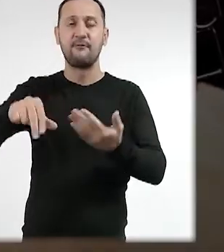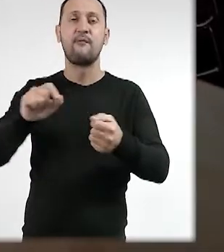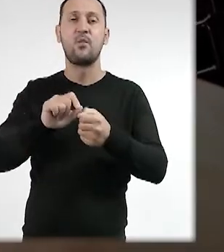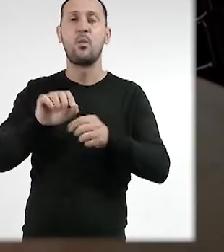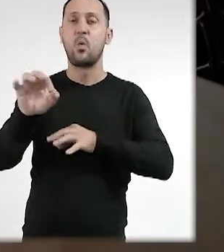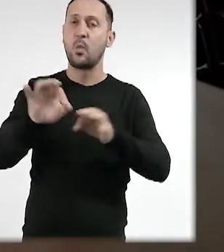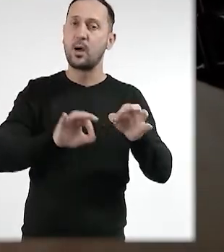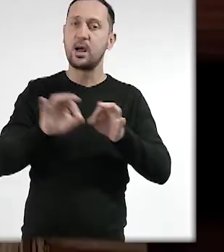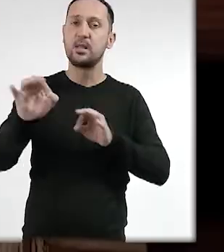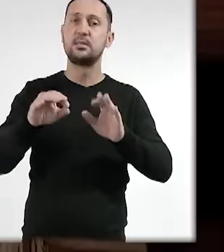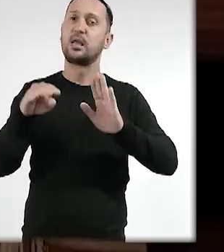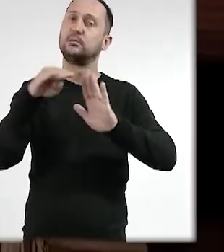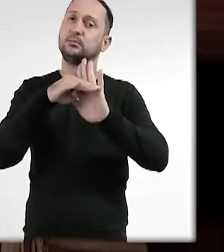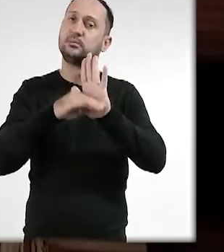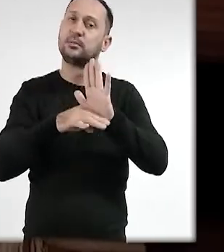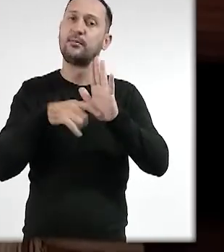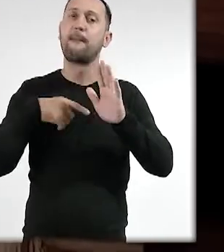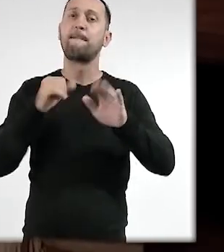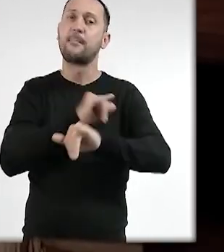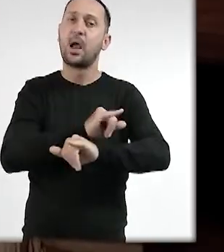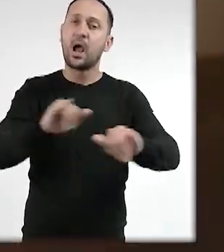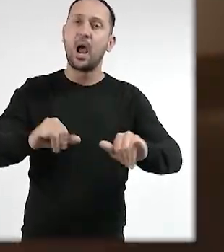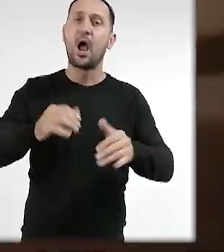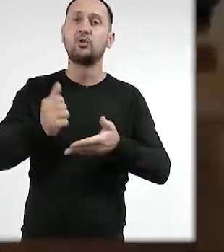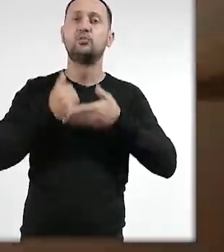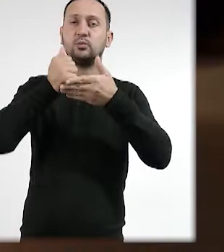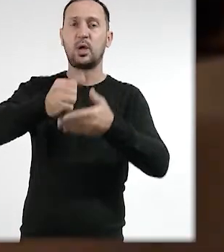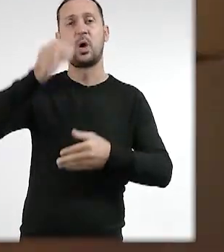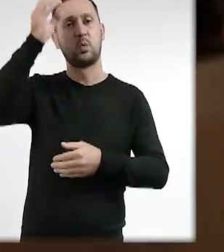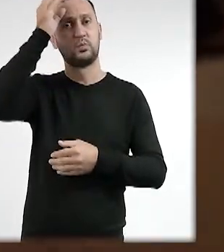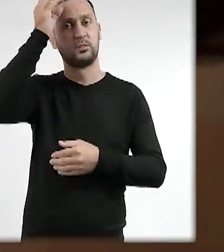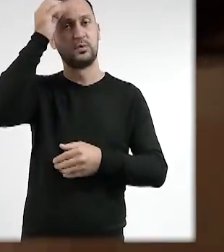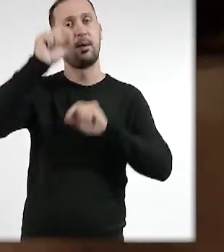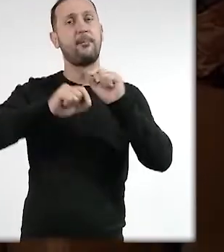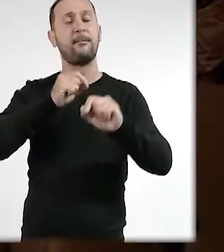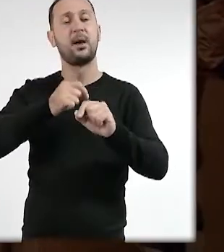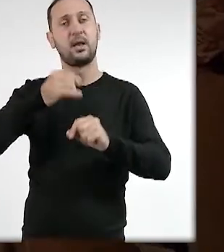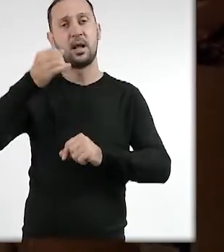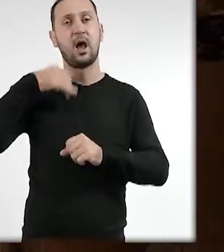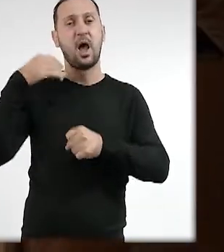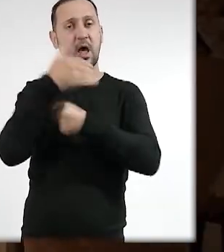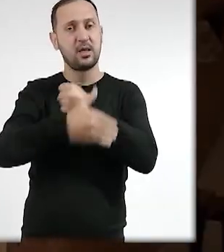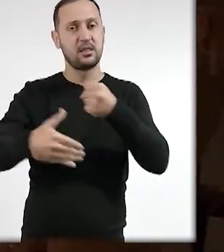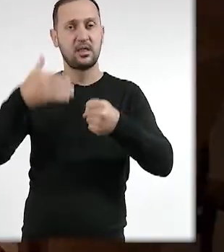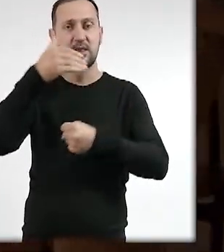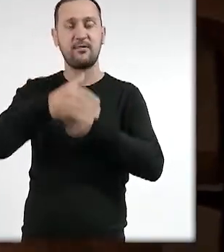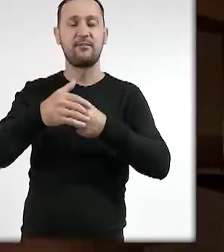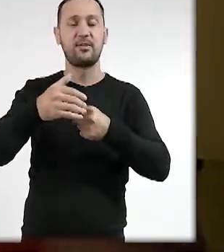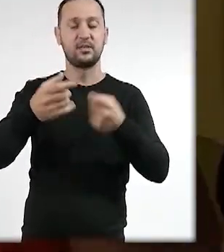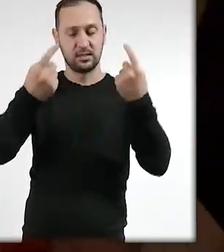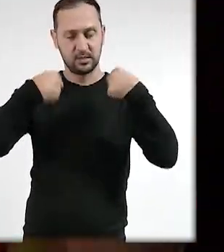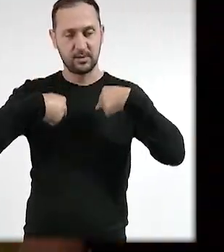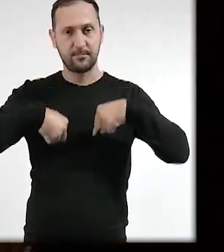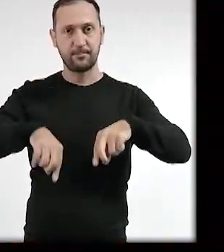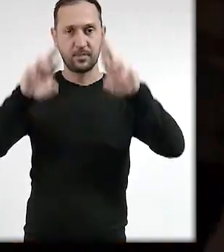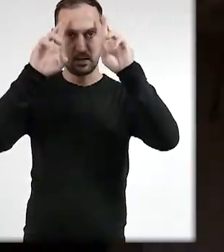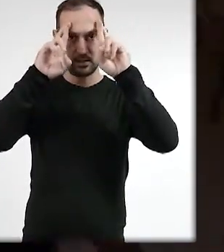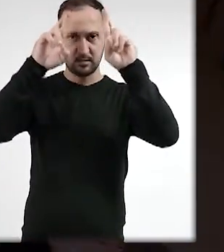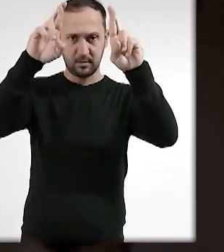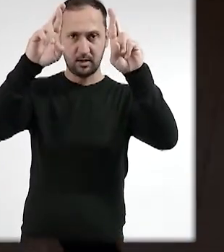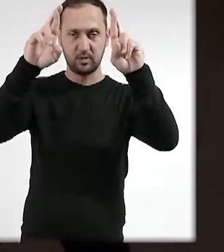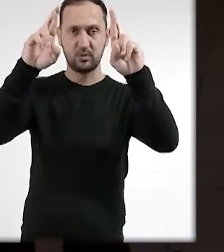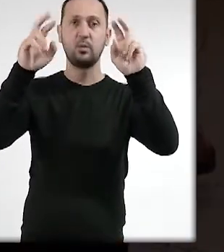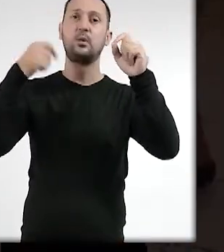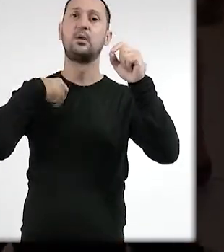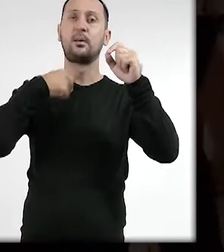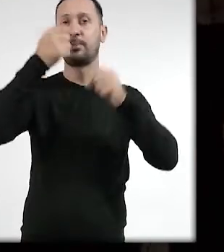promover atividades para envolvimento e conscientização da sociedade para a defesa e o respeito à saúde física e